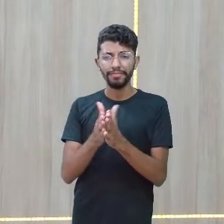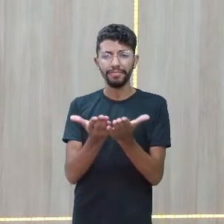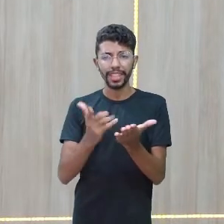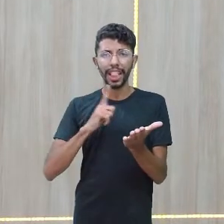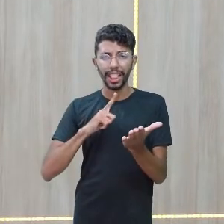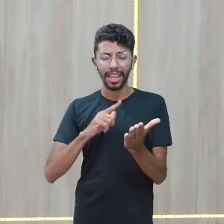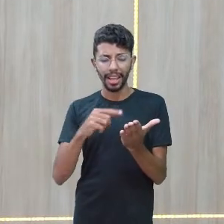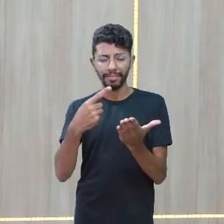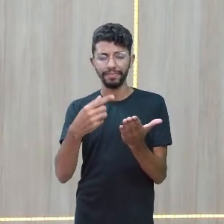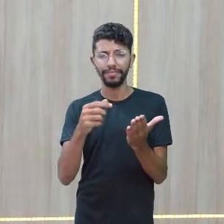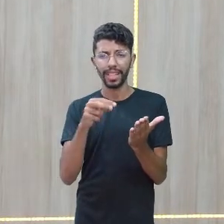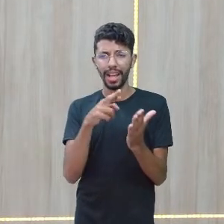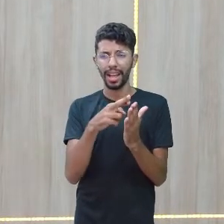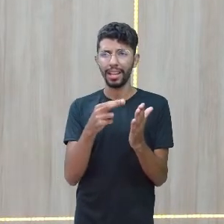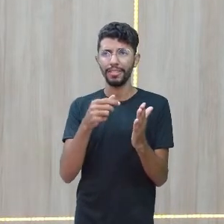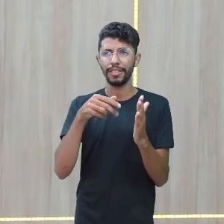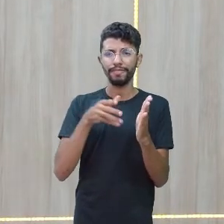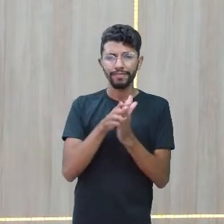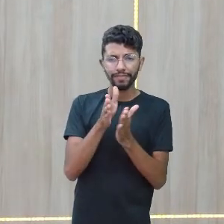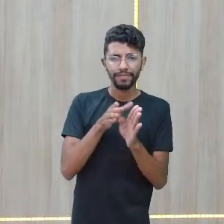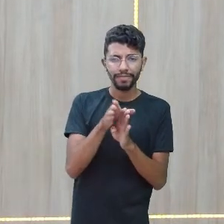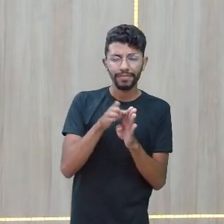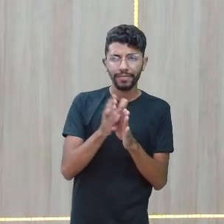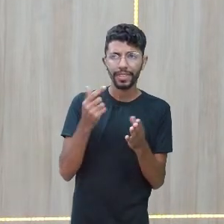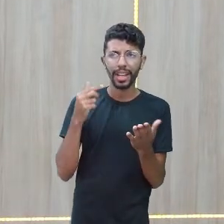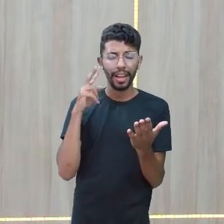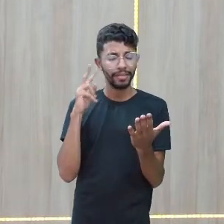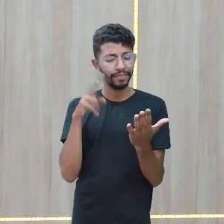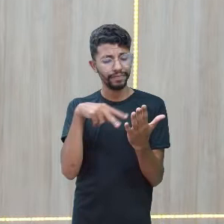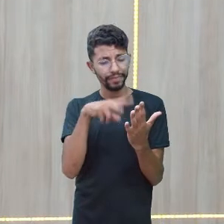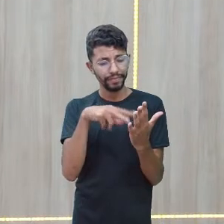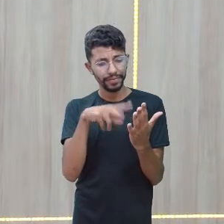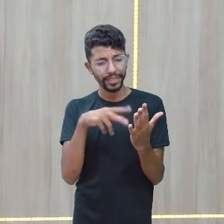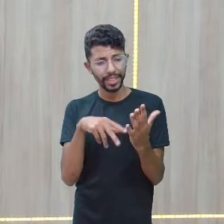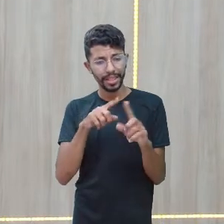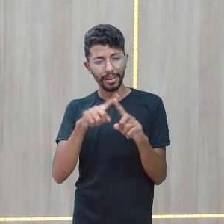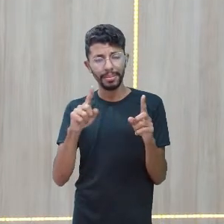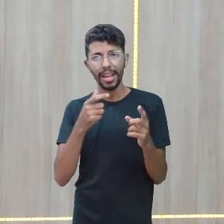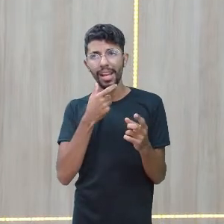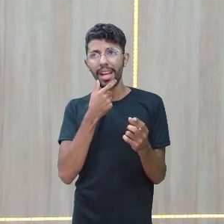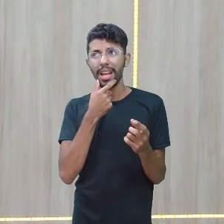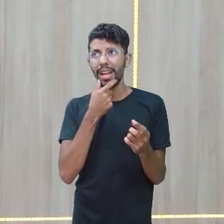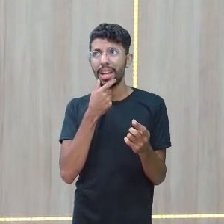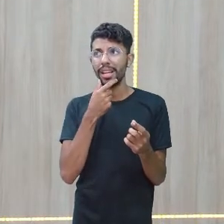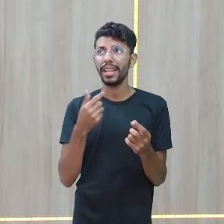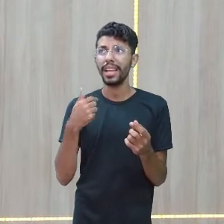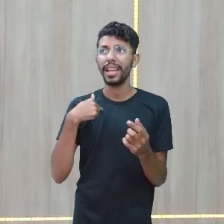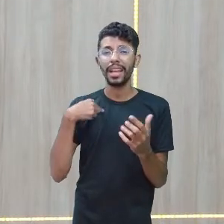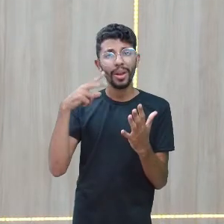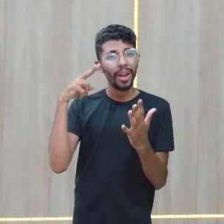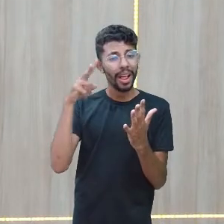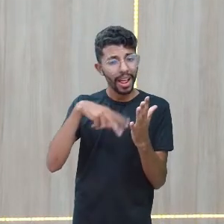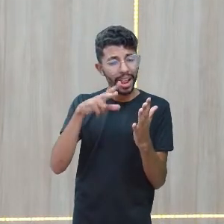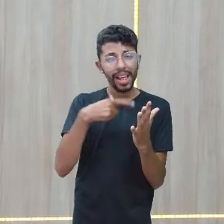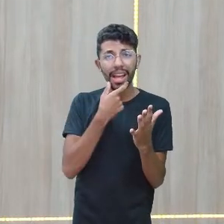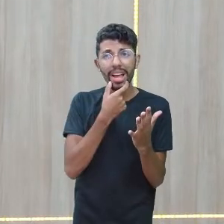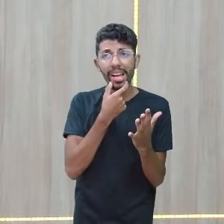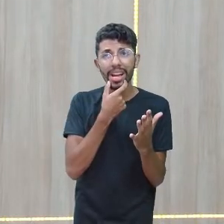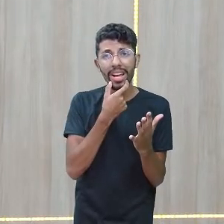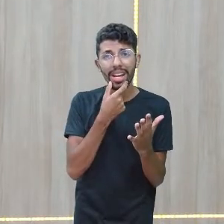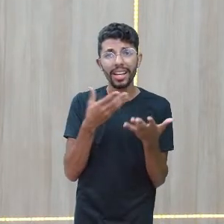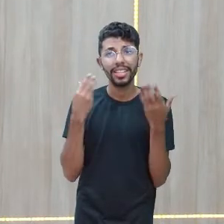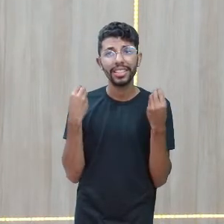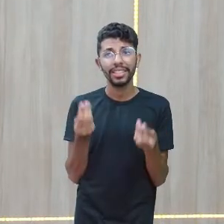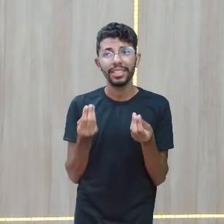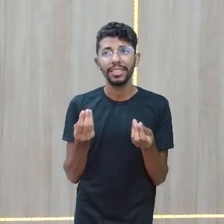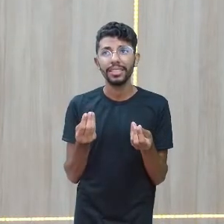procurar a sintonia dele e tal. Não é fácil. Aí fui fazer isso e fui lendo o manual. Depois eu atinei que eu estava lendo o manual em inglês.